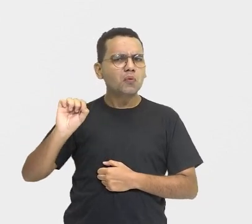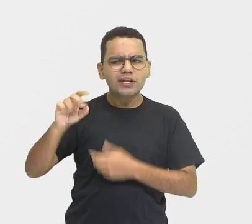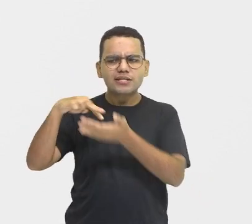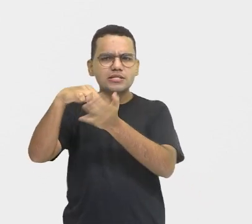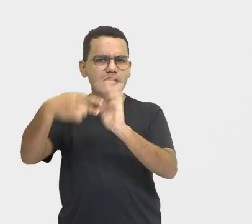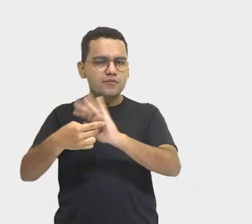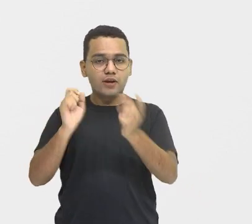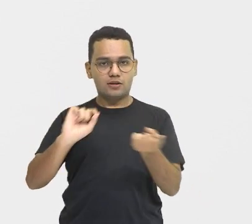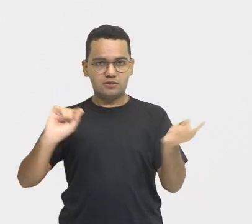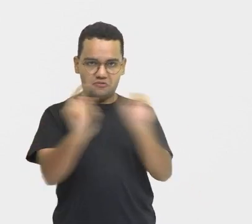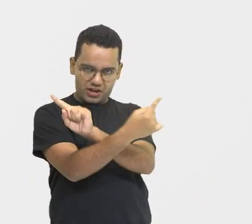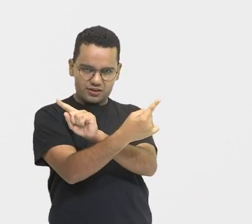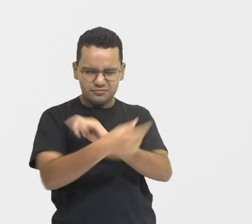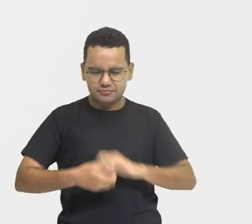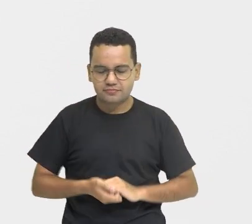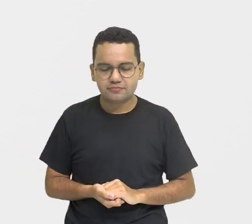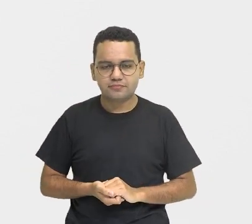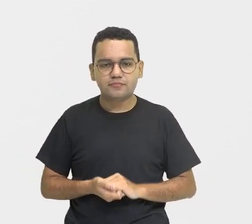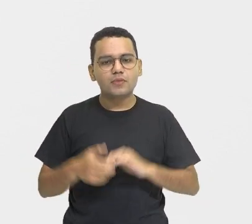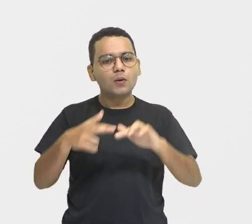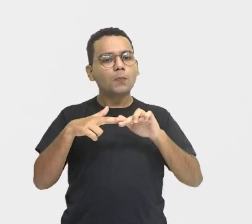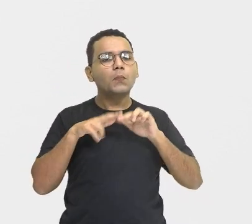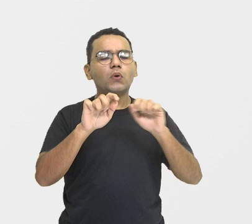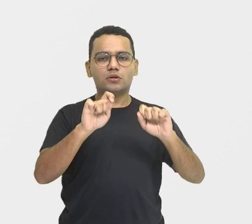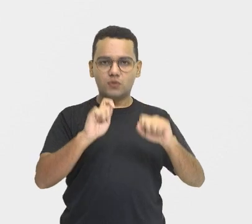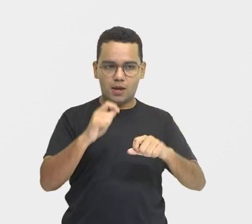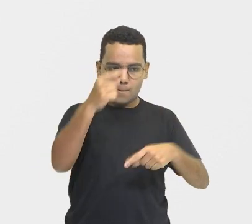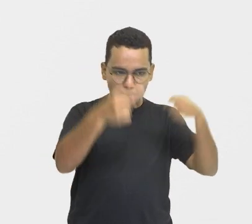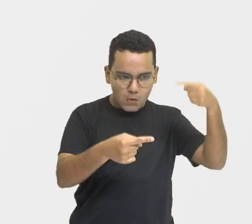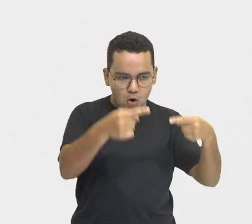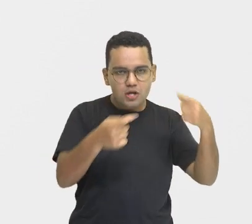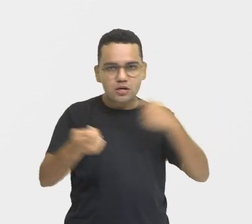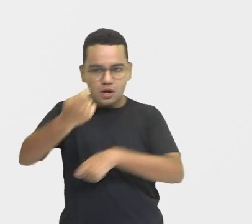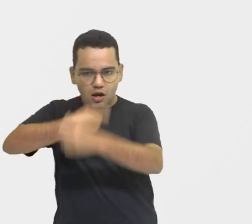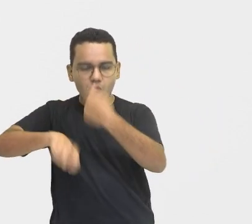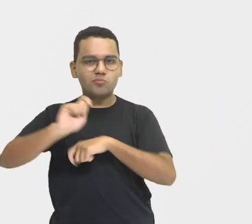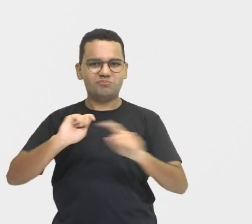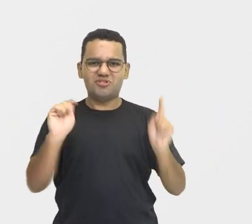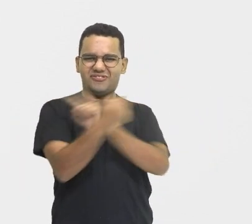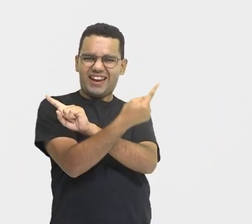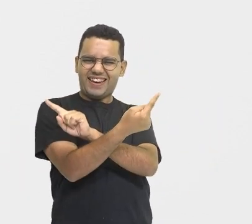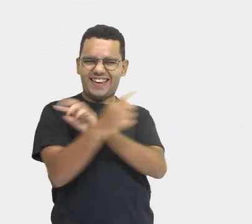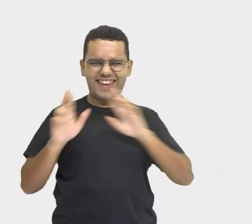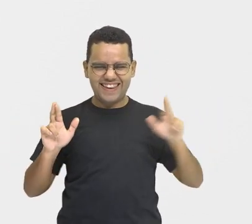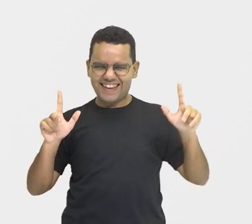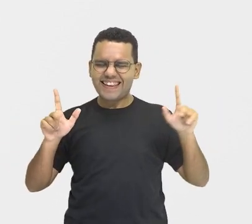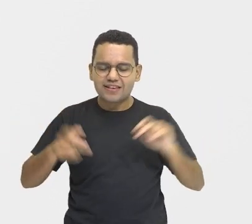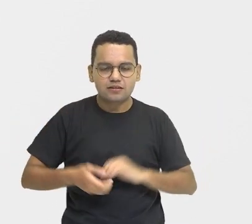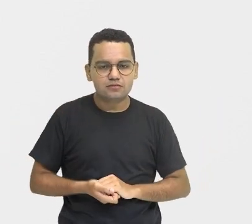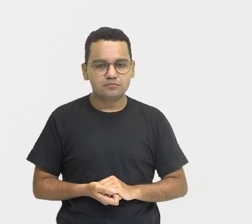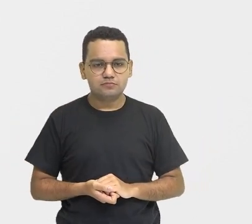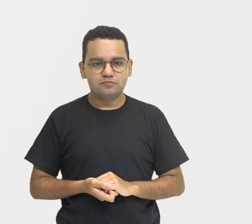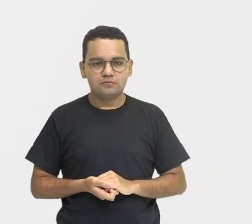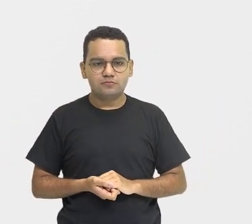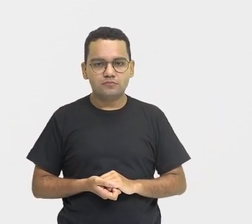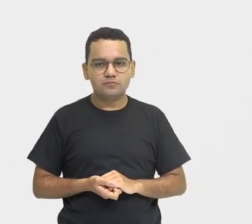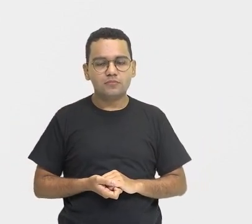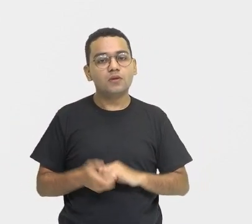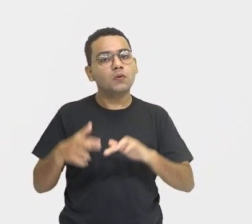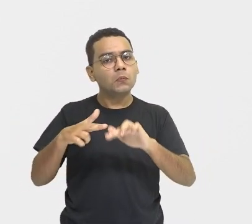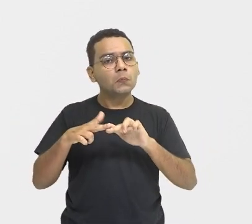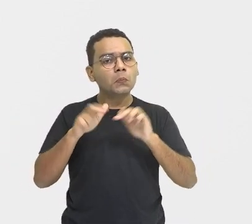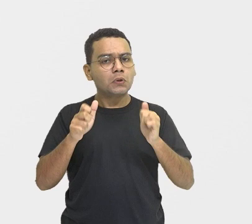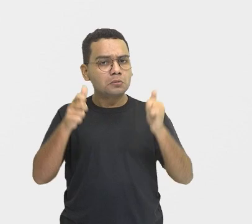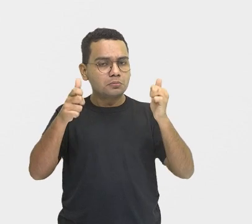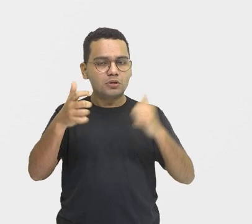tá, turma? Então, eles representavam um sistema político e econômico que eram opostos entre si. Dica para vocês, coisa que vocês não